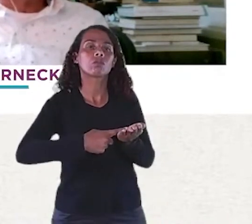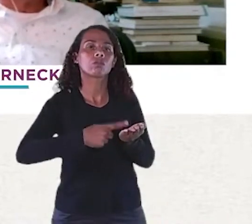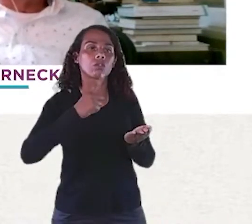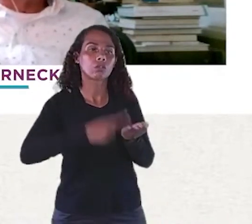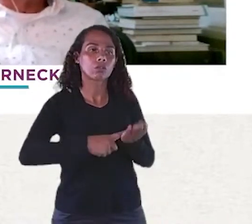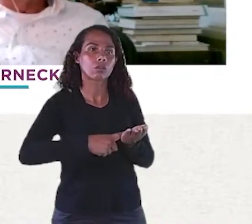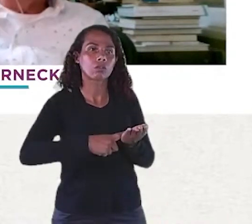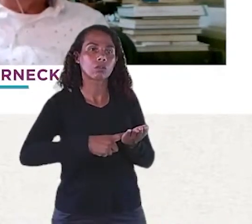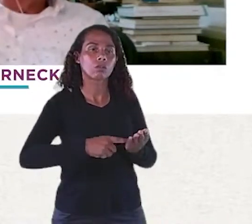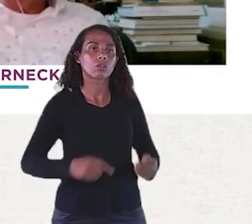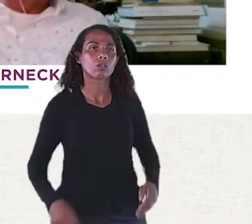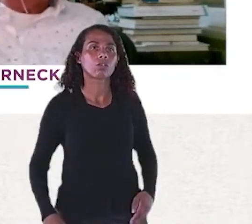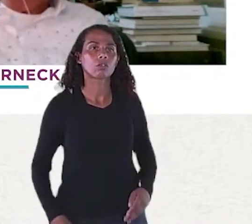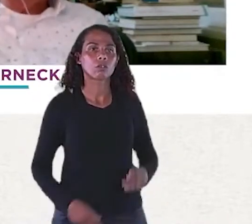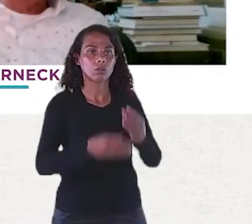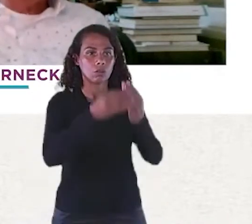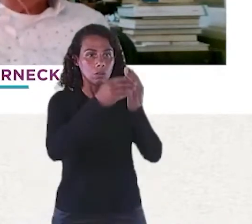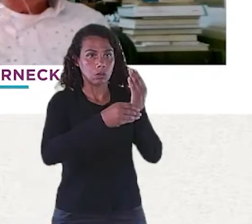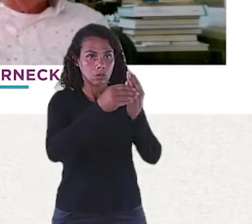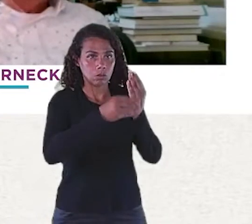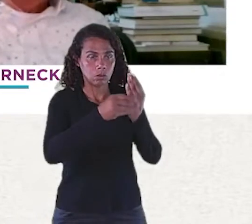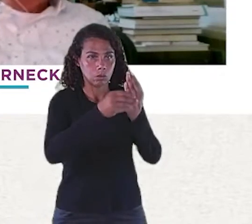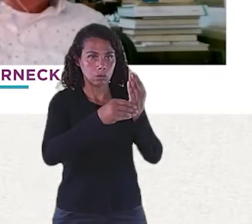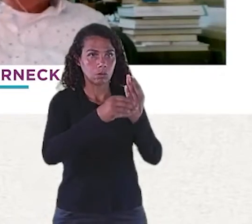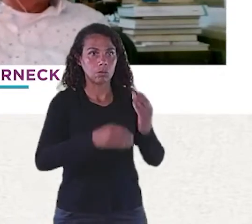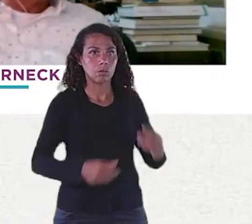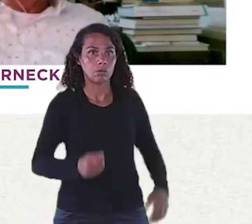biografia de Drummond, né? Para isso